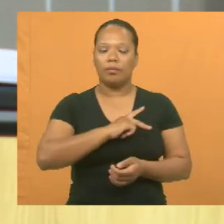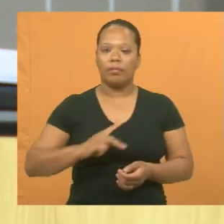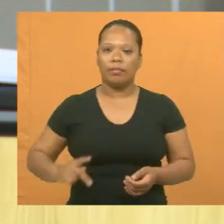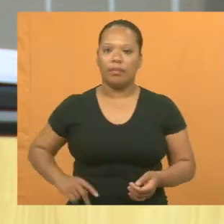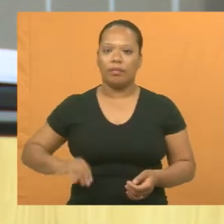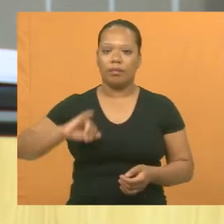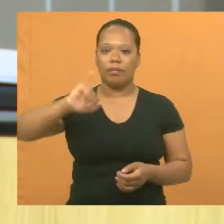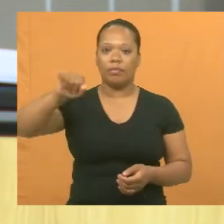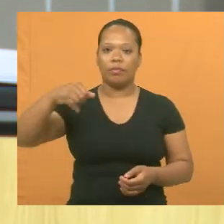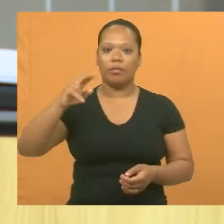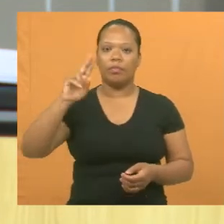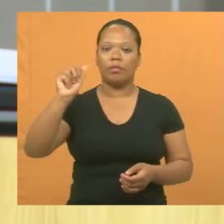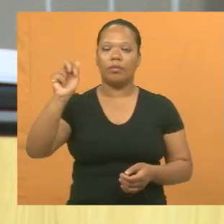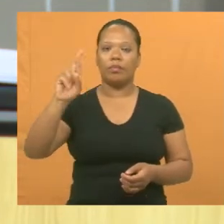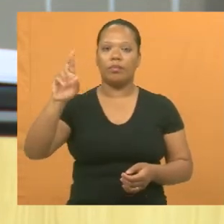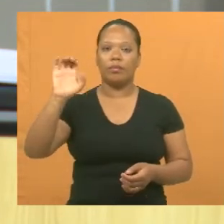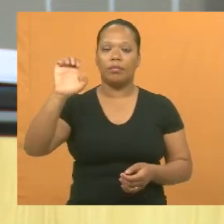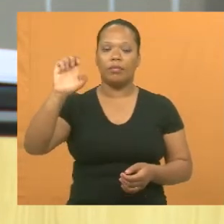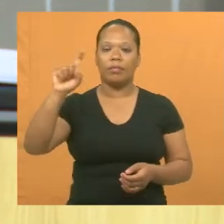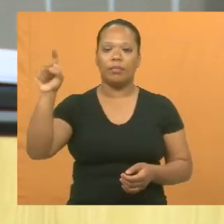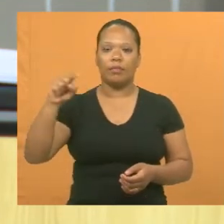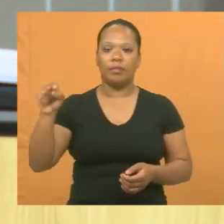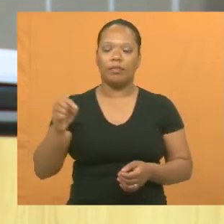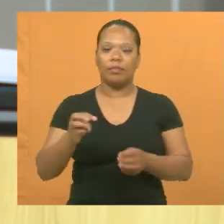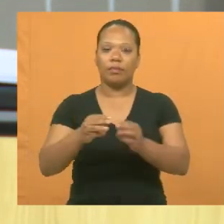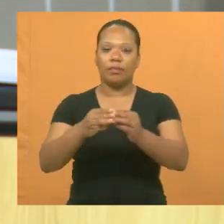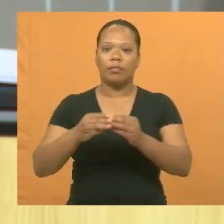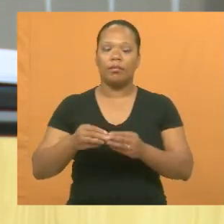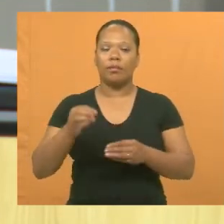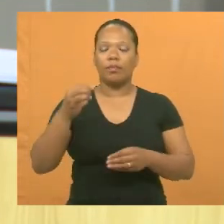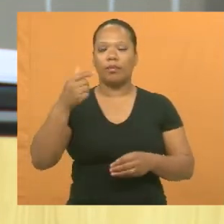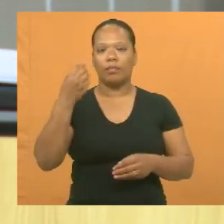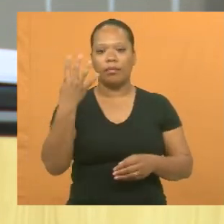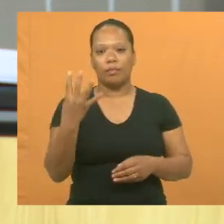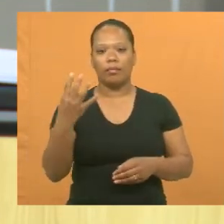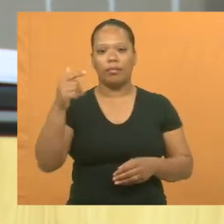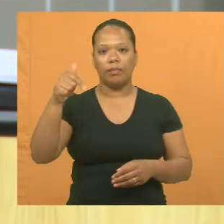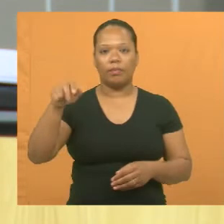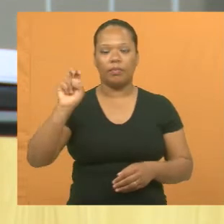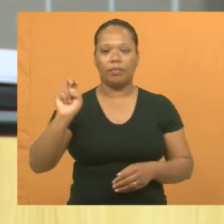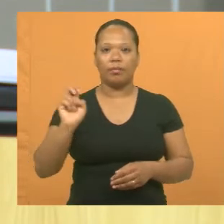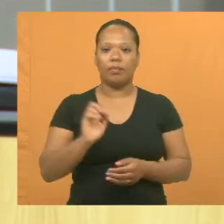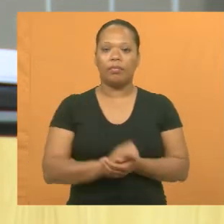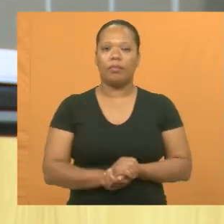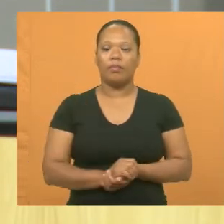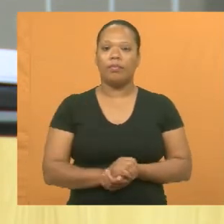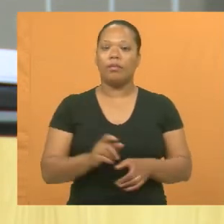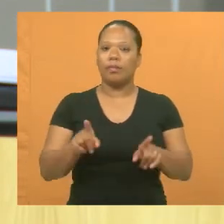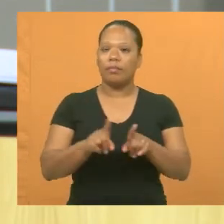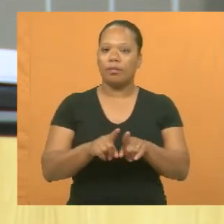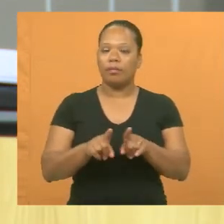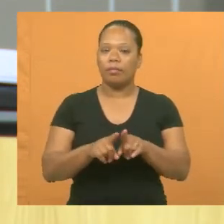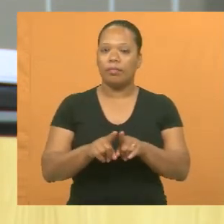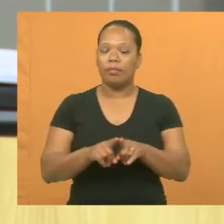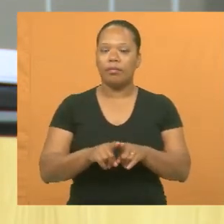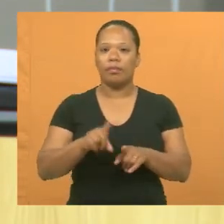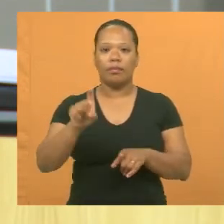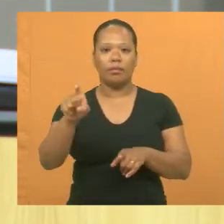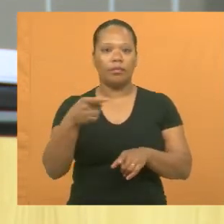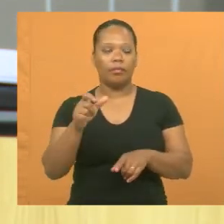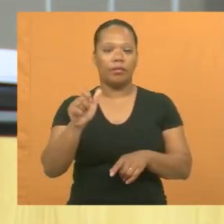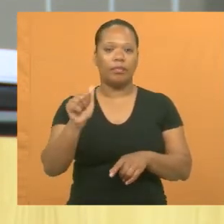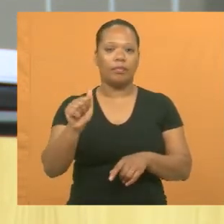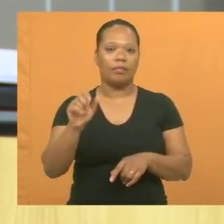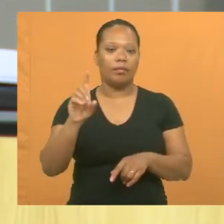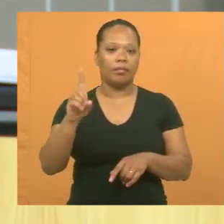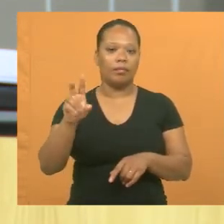Araújo. Moção número 475, congratula a equipe de xadrez de Jacareí pelo excelente